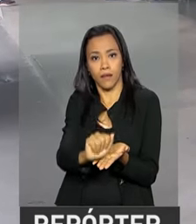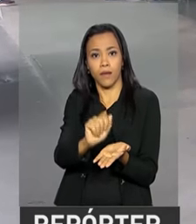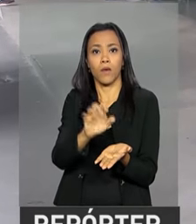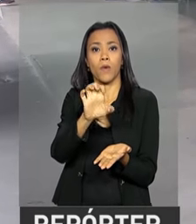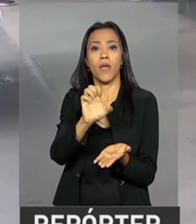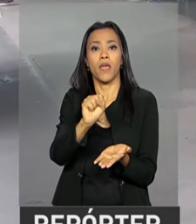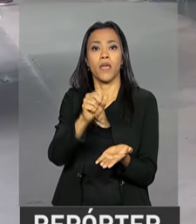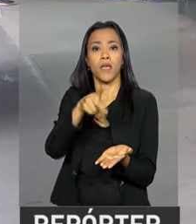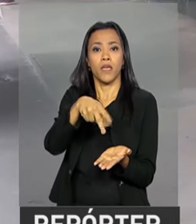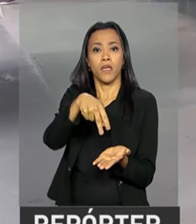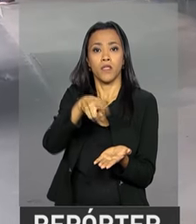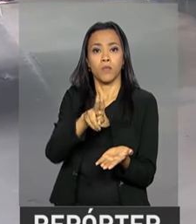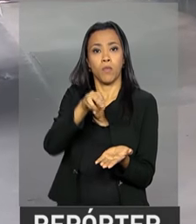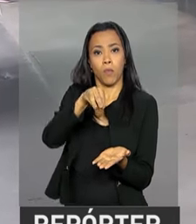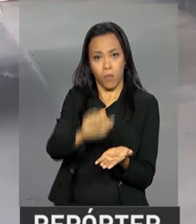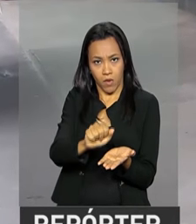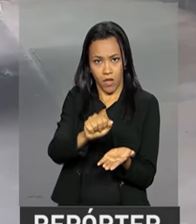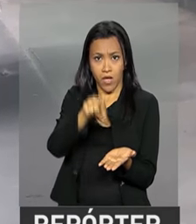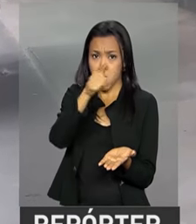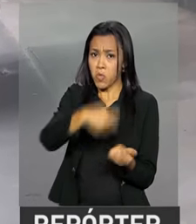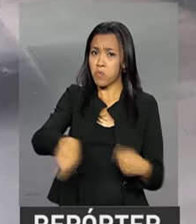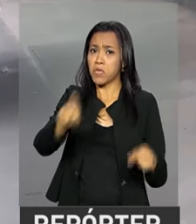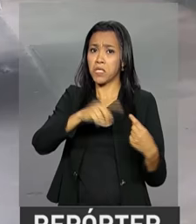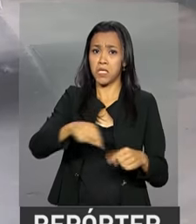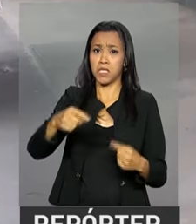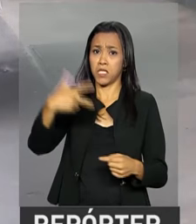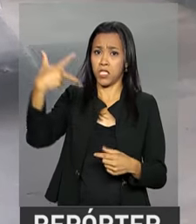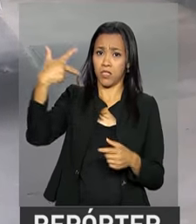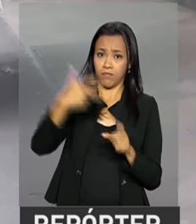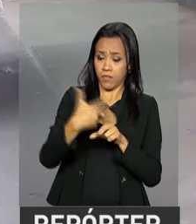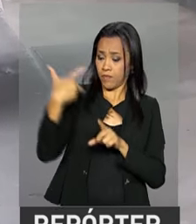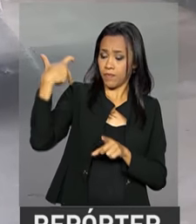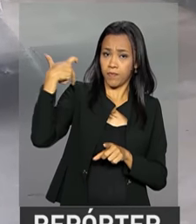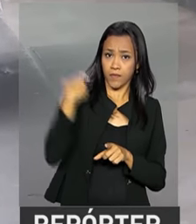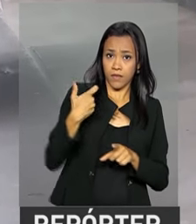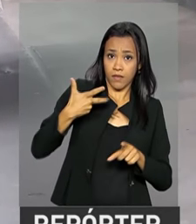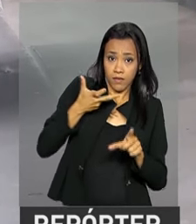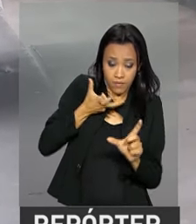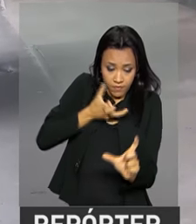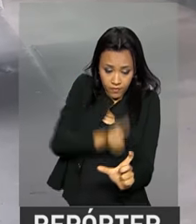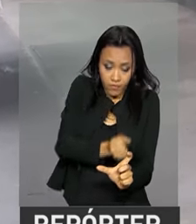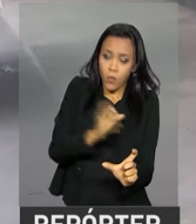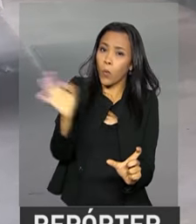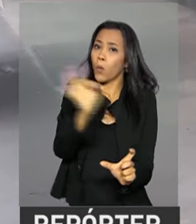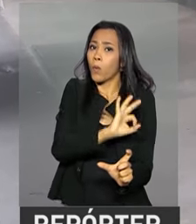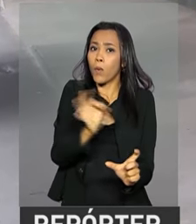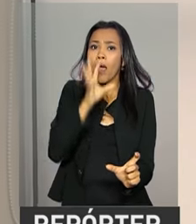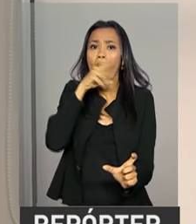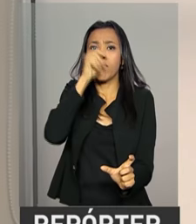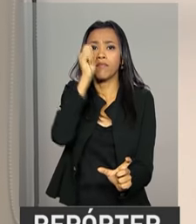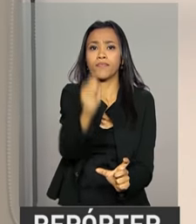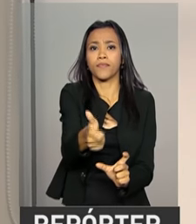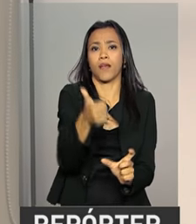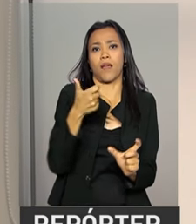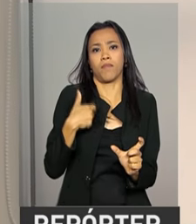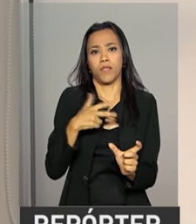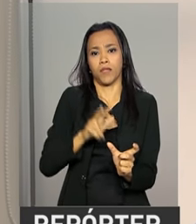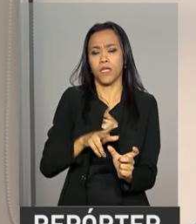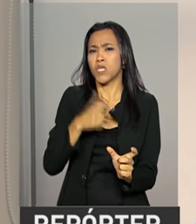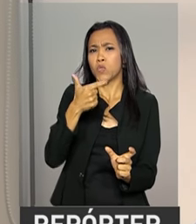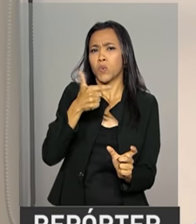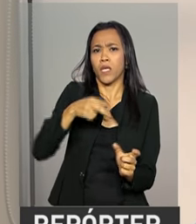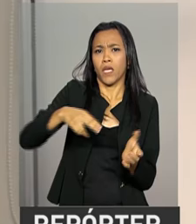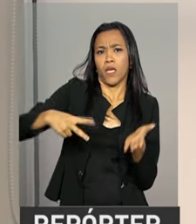Ela é menos invasiva, não precisa de anestesia e a recuperação do paciente é muito mais rápida. Não tem